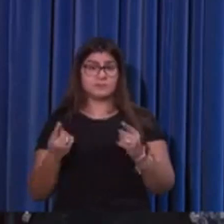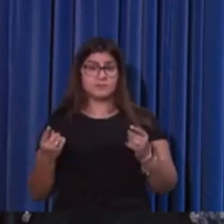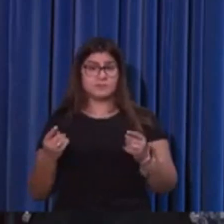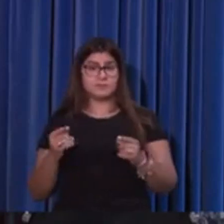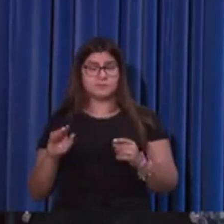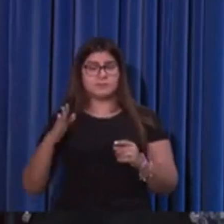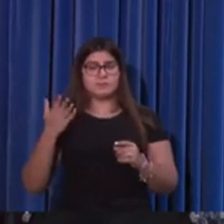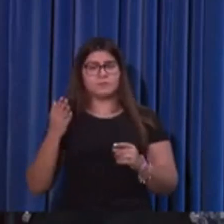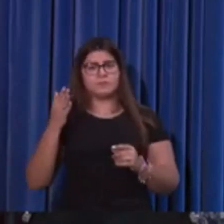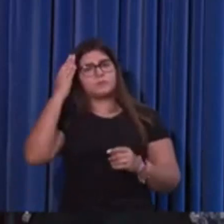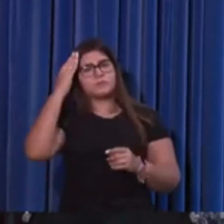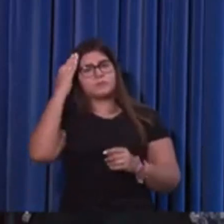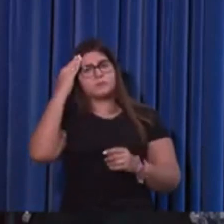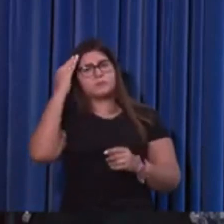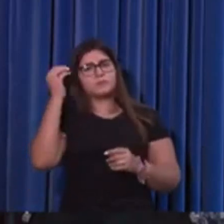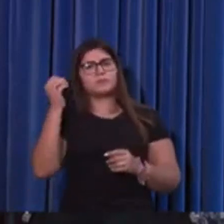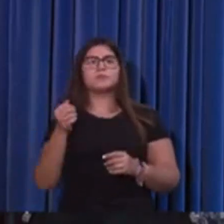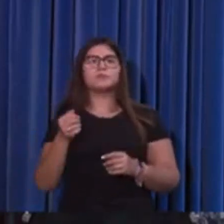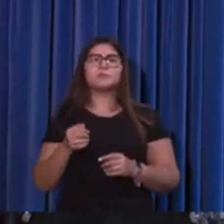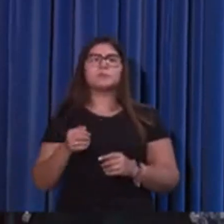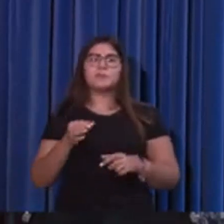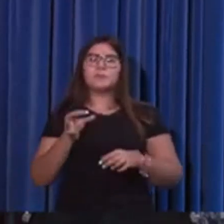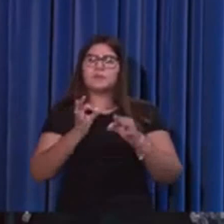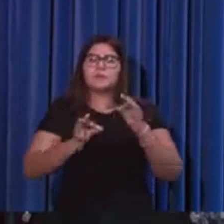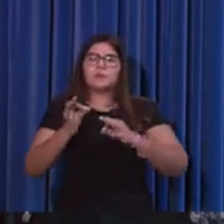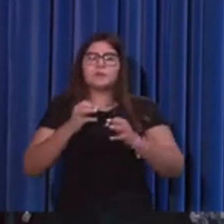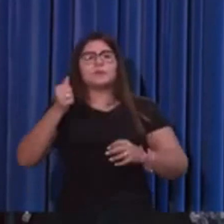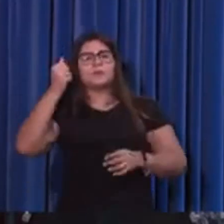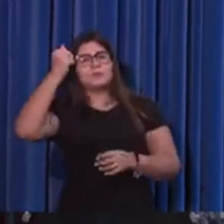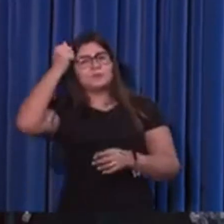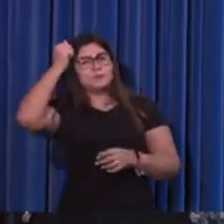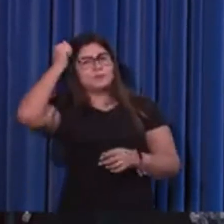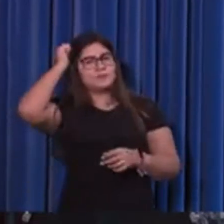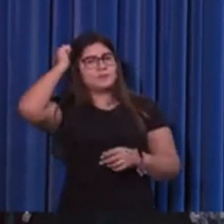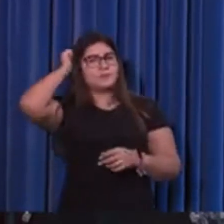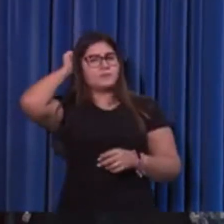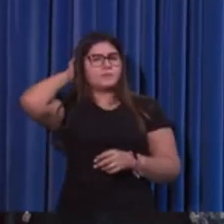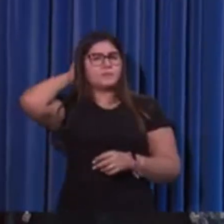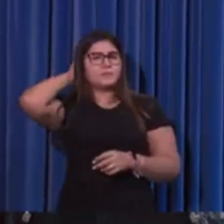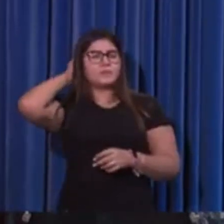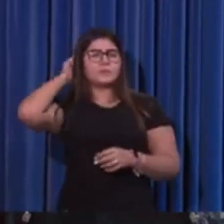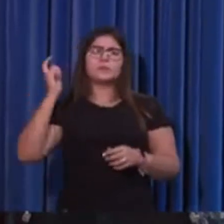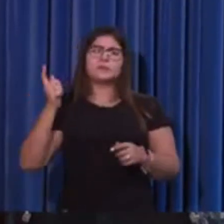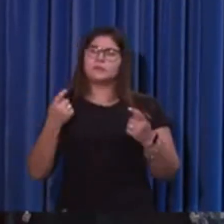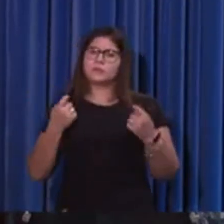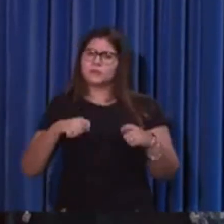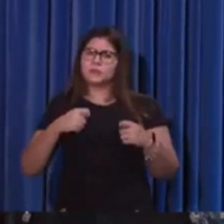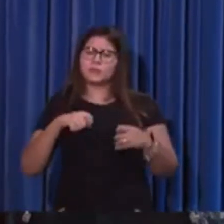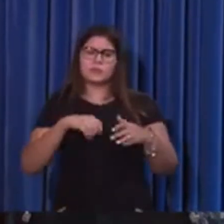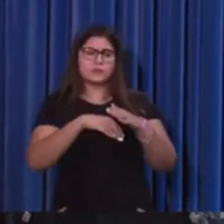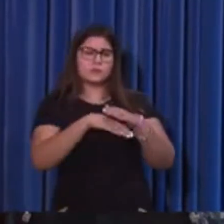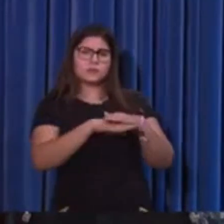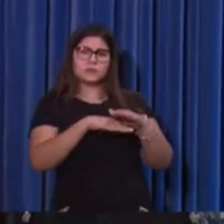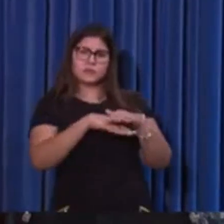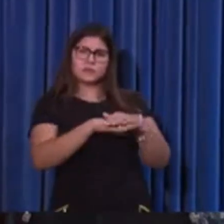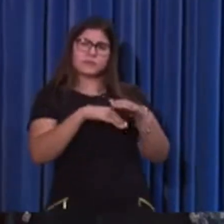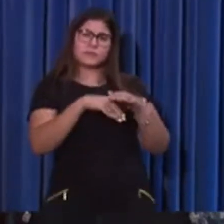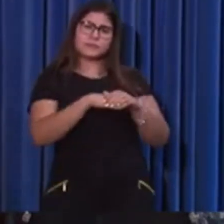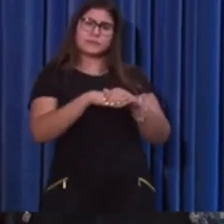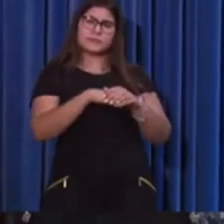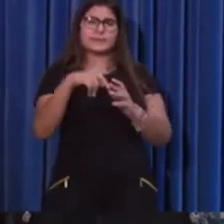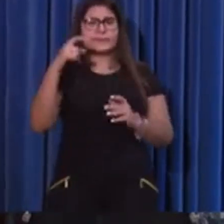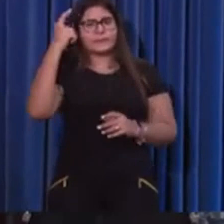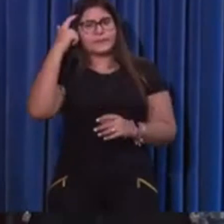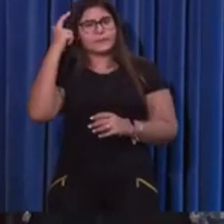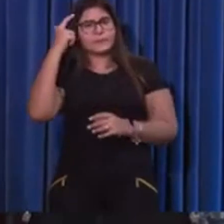se preparando para um vestibular, qualquer informação que ele tem, ele precisa guardar, ele precisa ter aquilo na sua